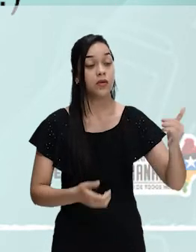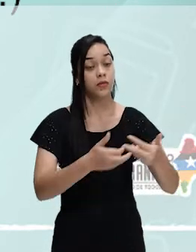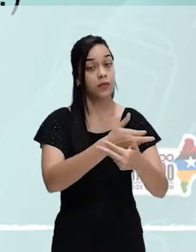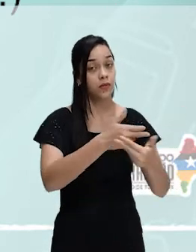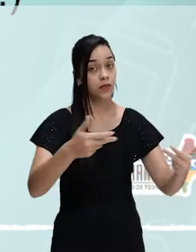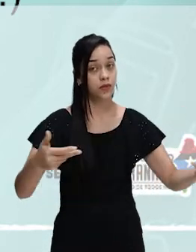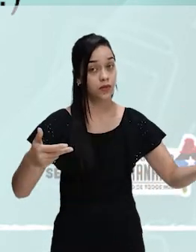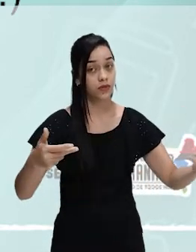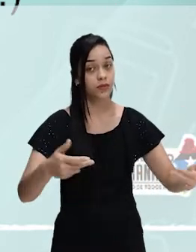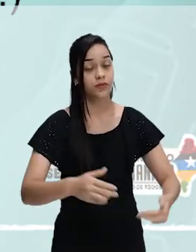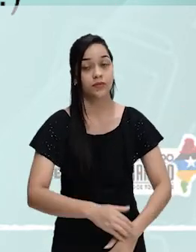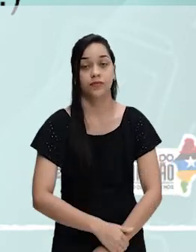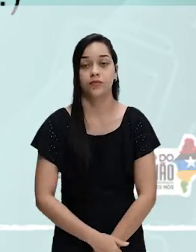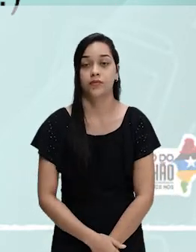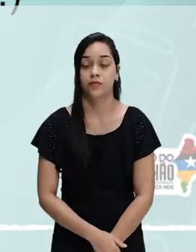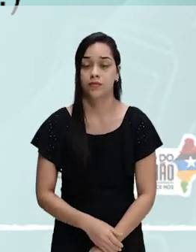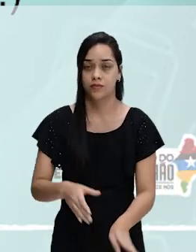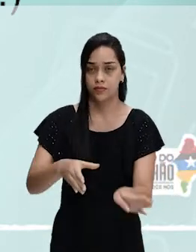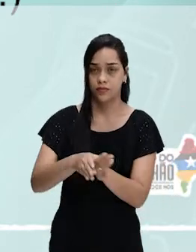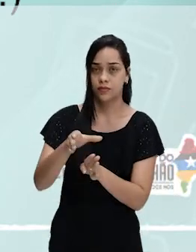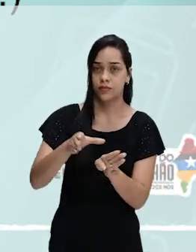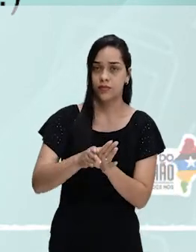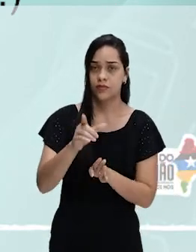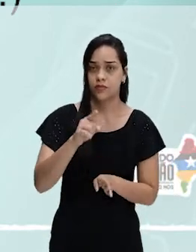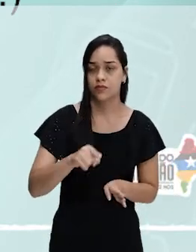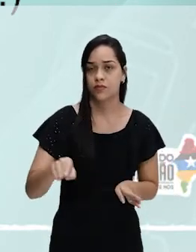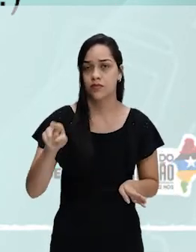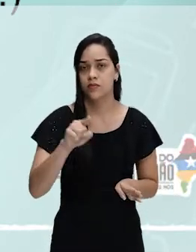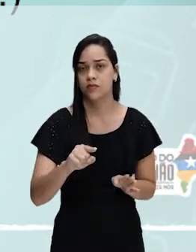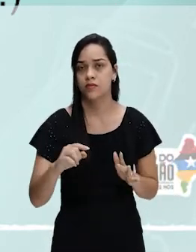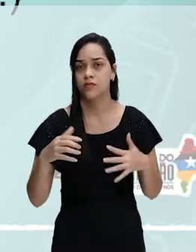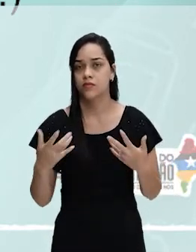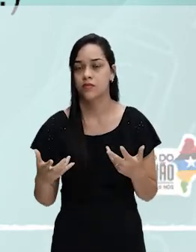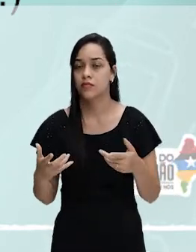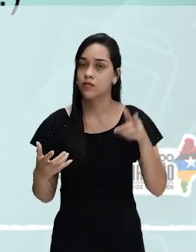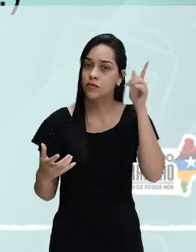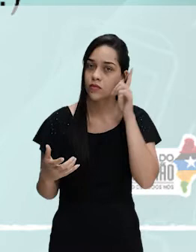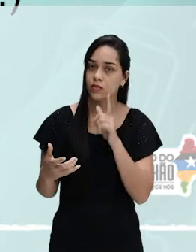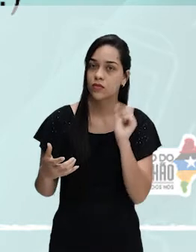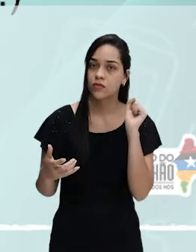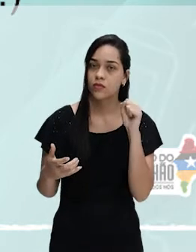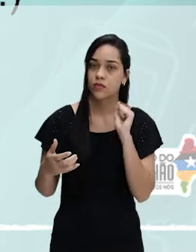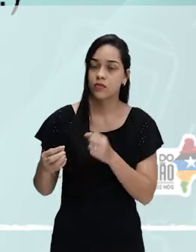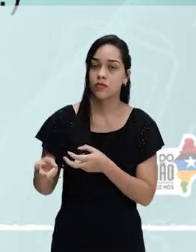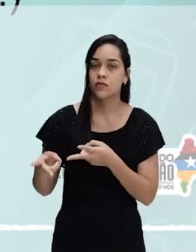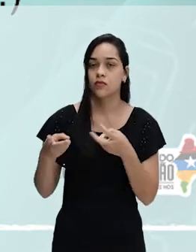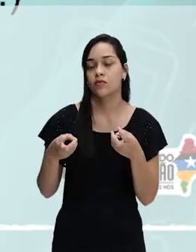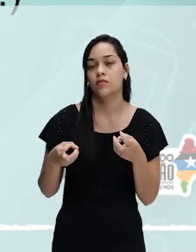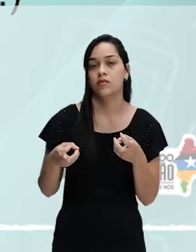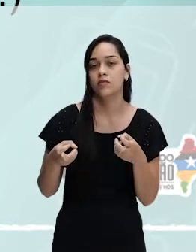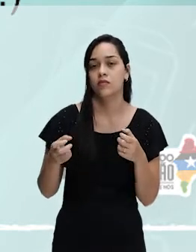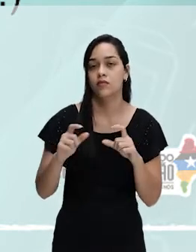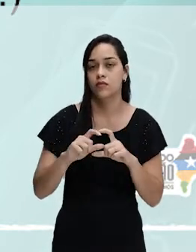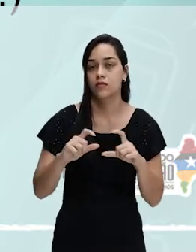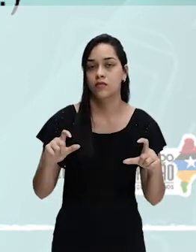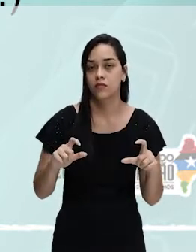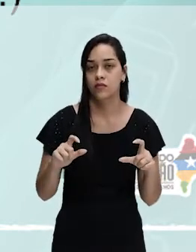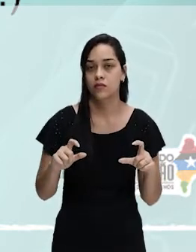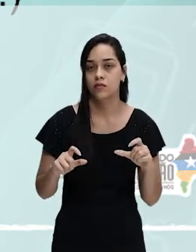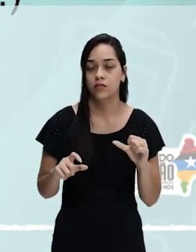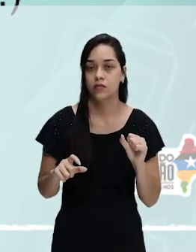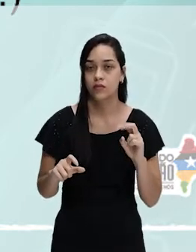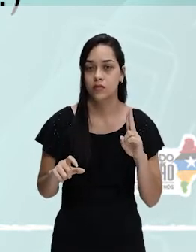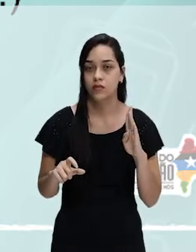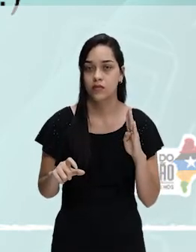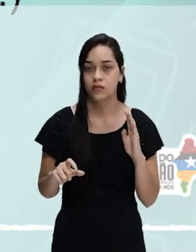de alguma coisa. E a dica para vocês conseguirem perceber a oração